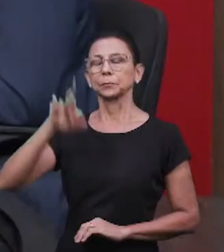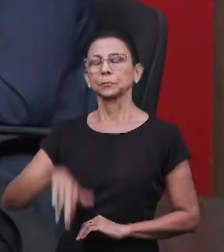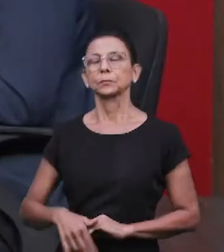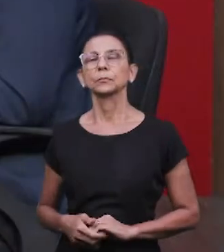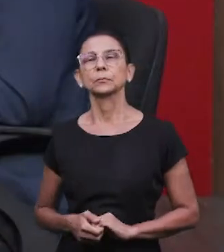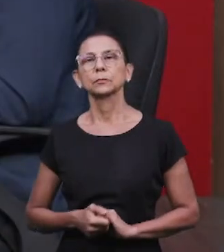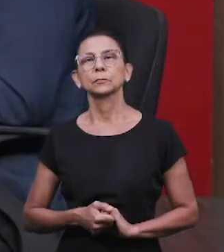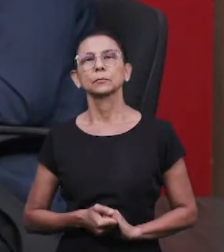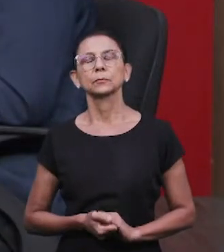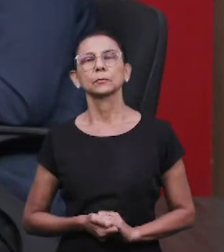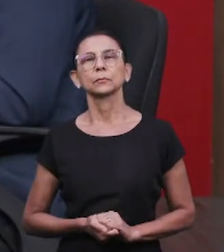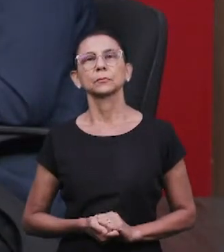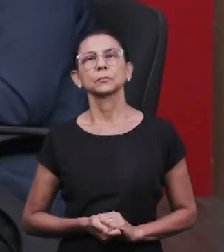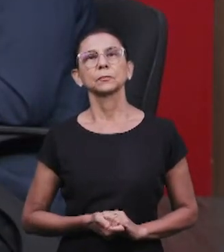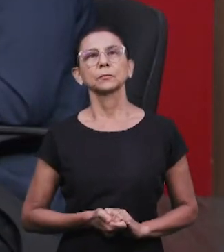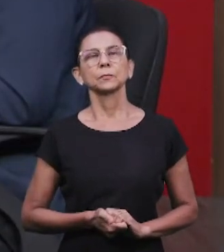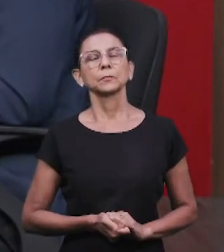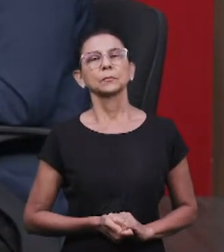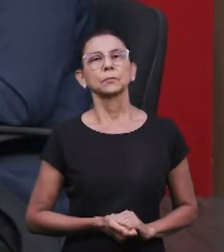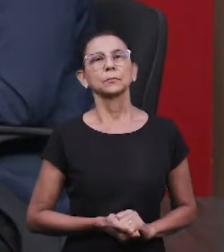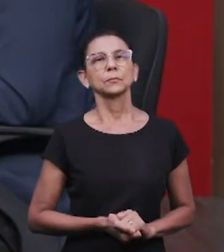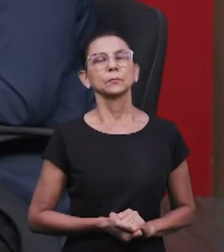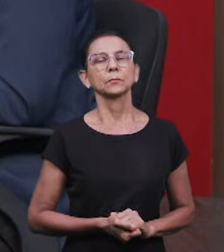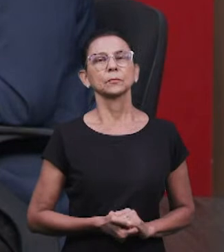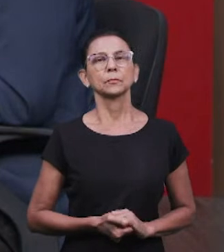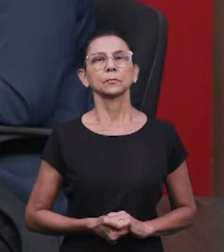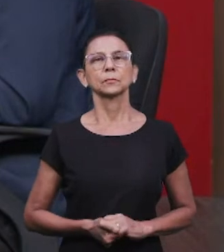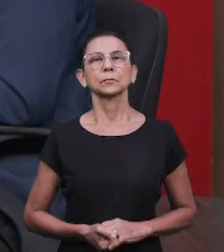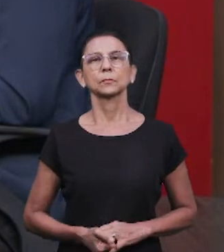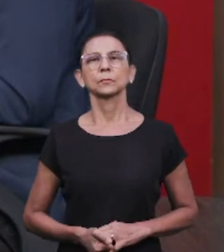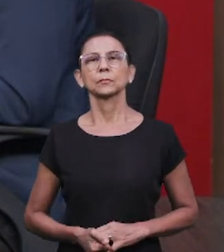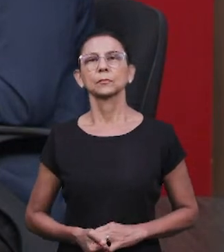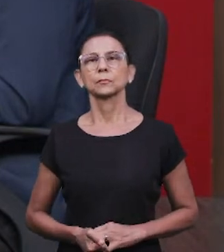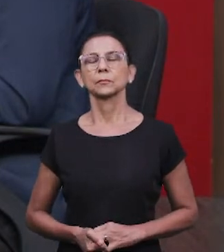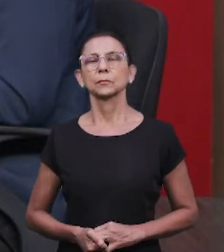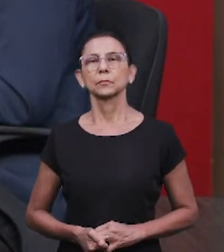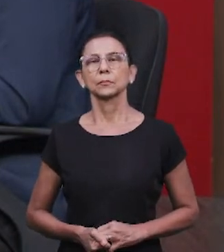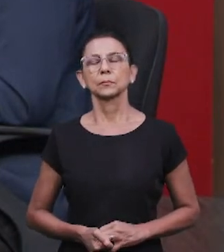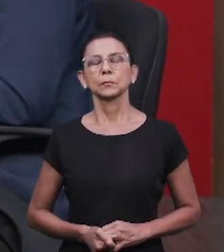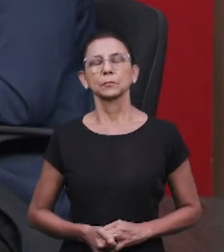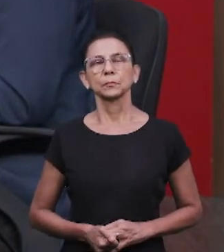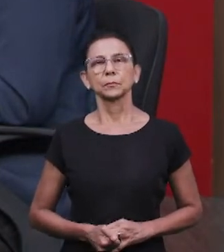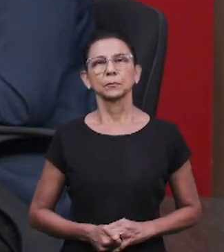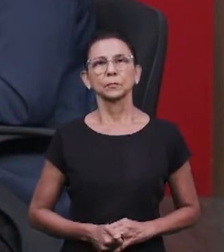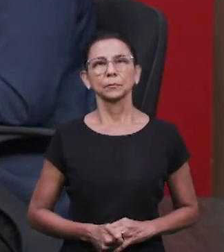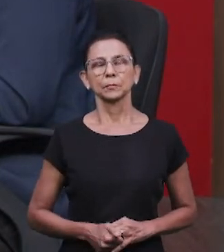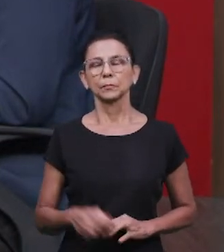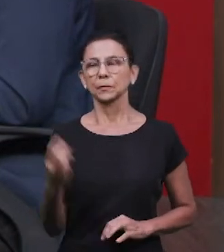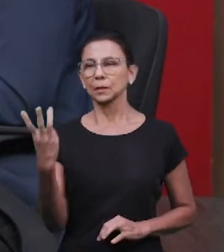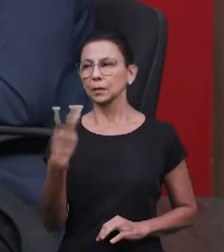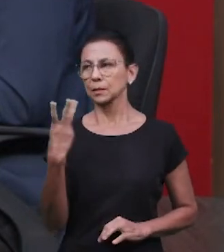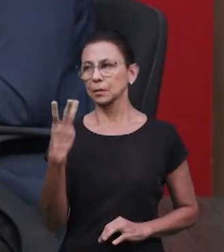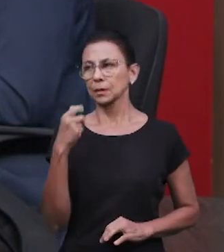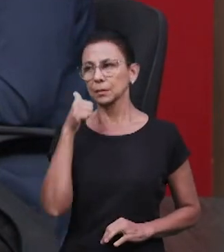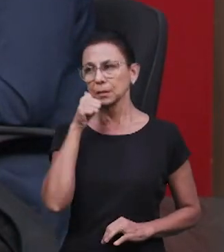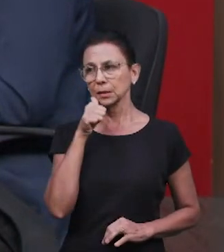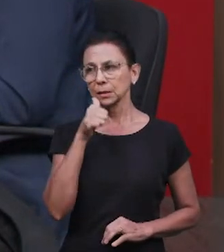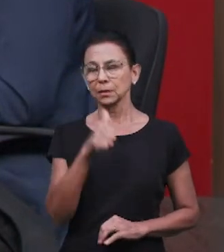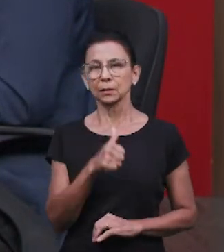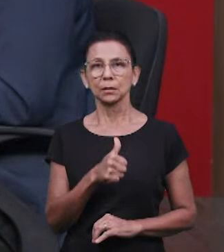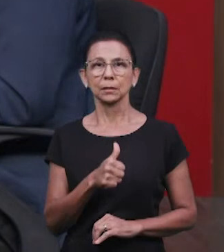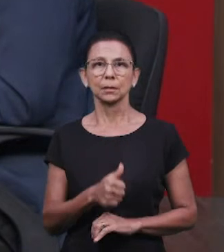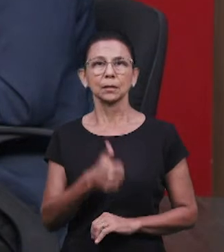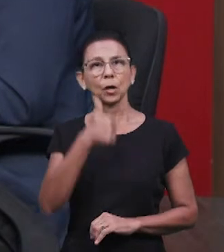Amém. Luiz, vamos aproveitar o seguinte. A Flaviane, a Janaína e a Jéssica, elas três